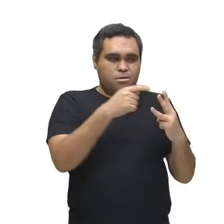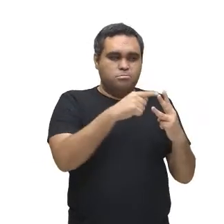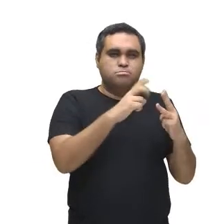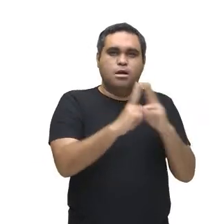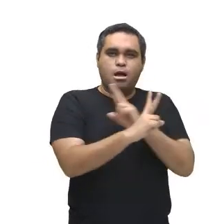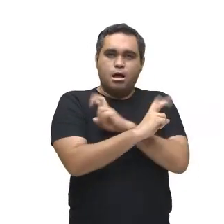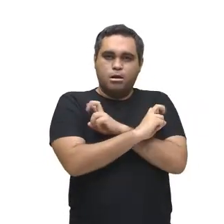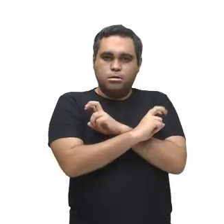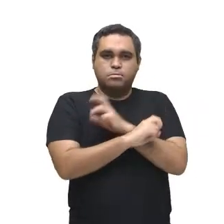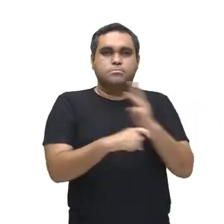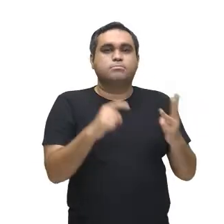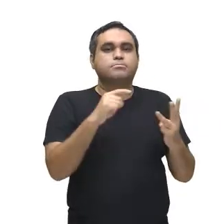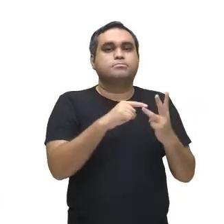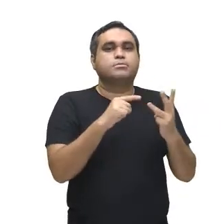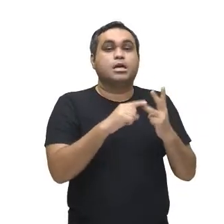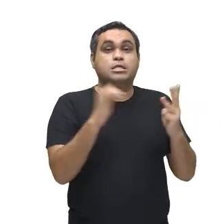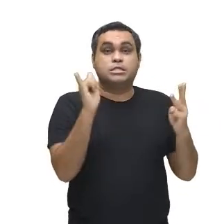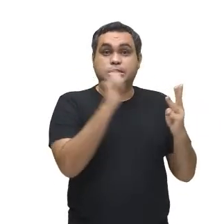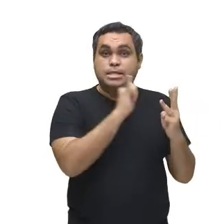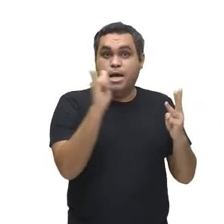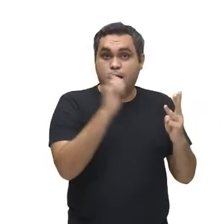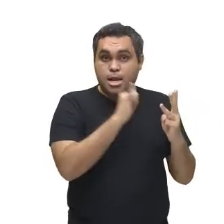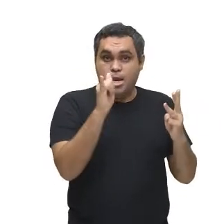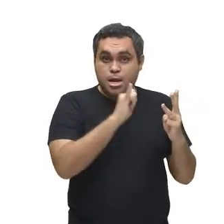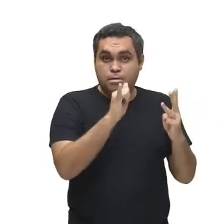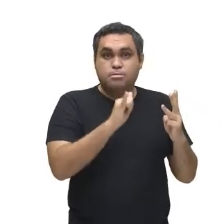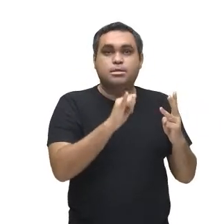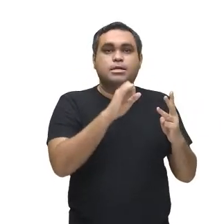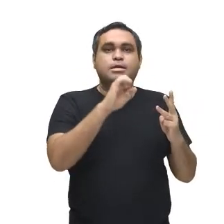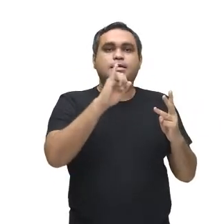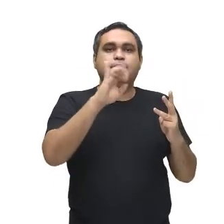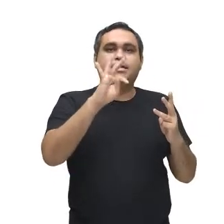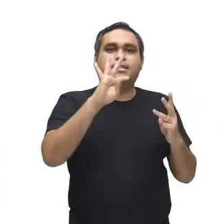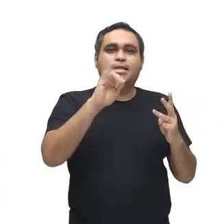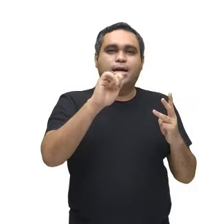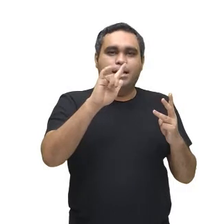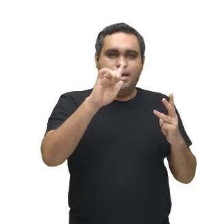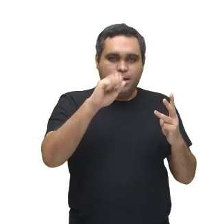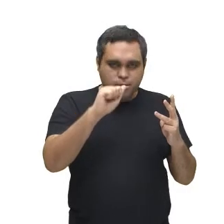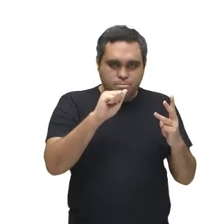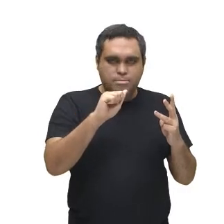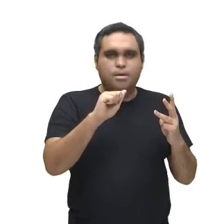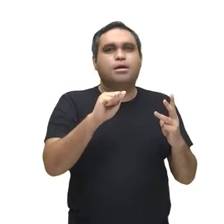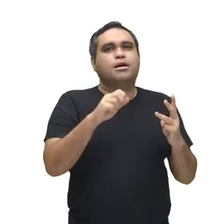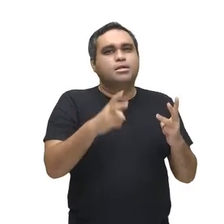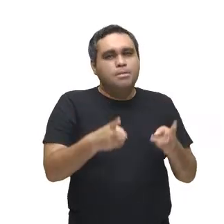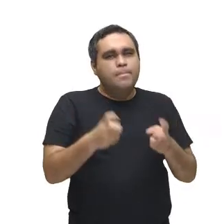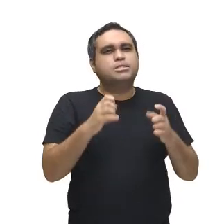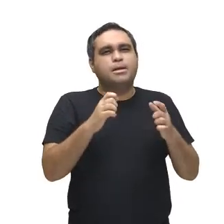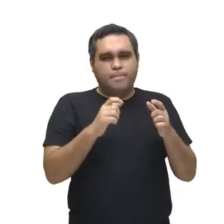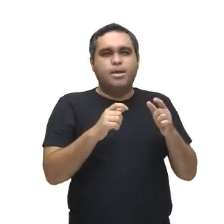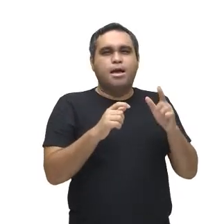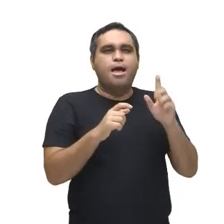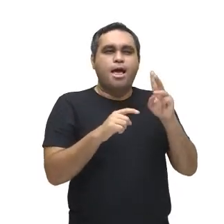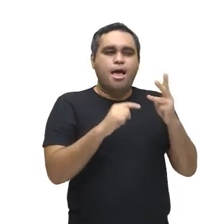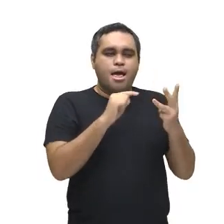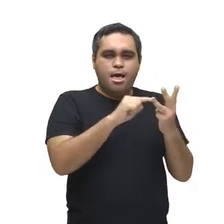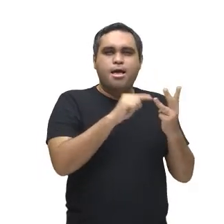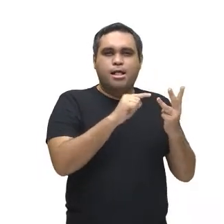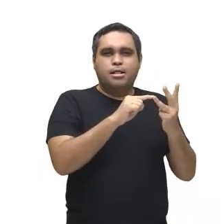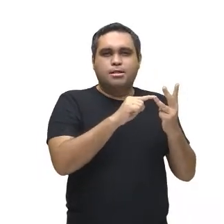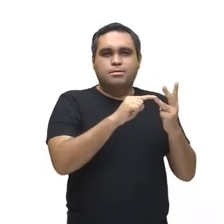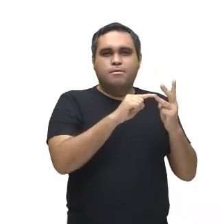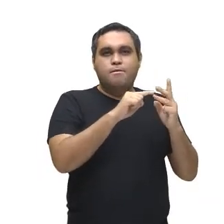a Itália. A Itália, daqui a pouco a gente vai ver que foi uma grande vira-casaca, mas, por agora, a gente